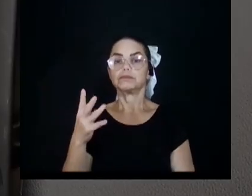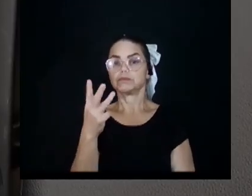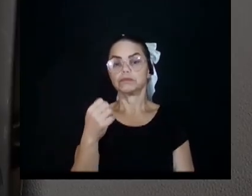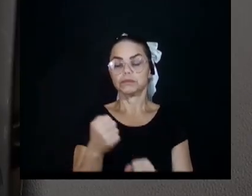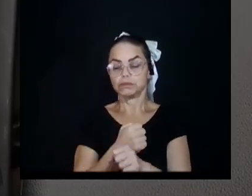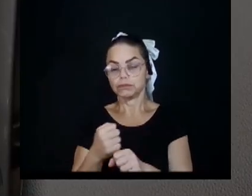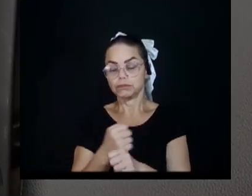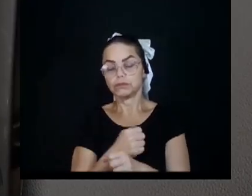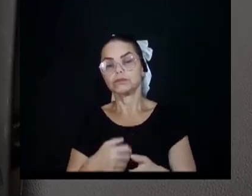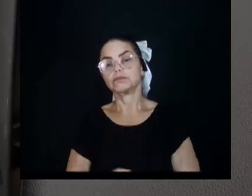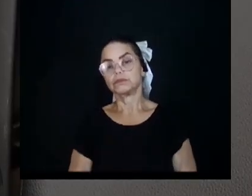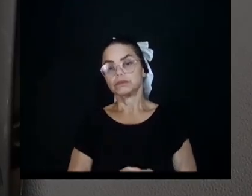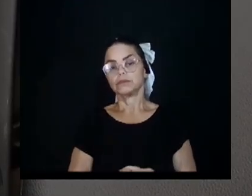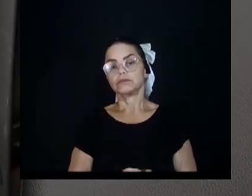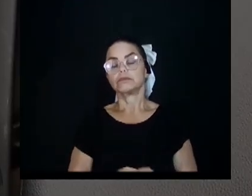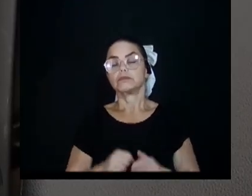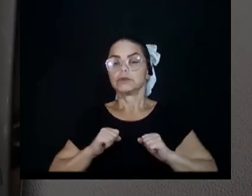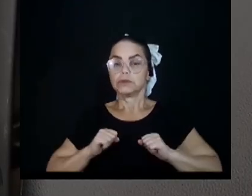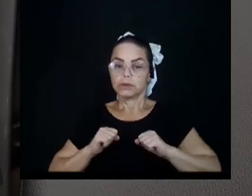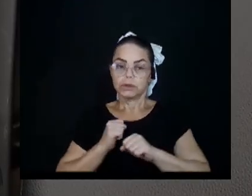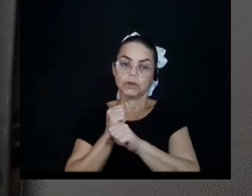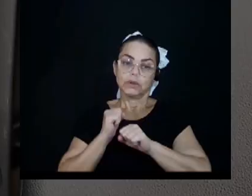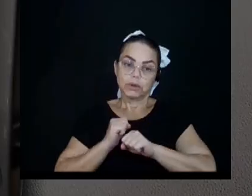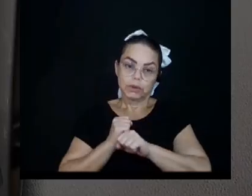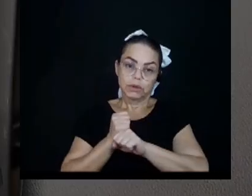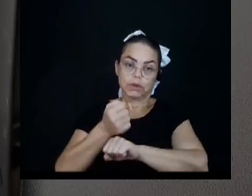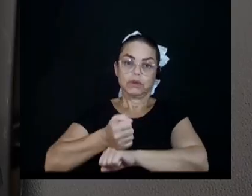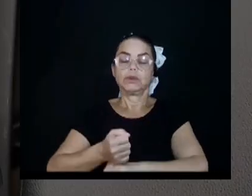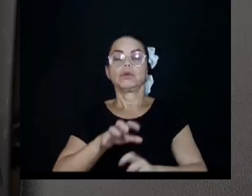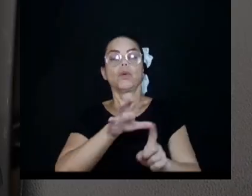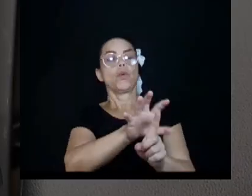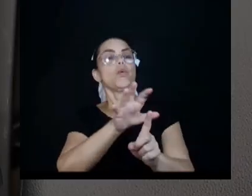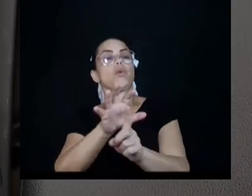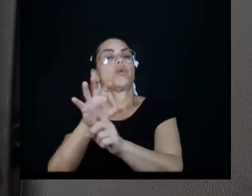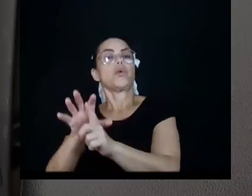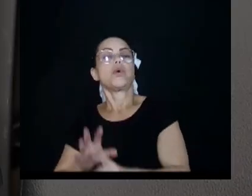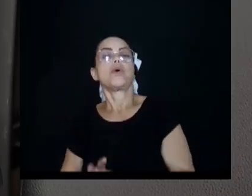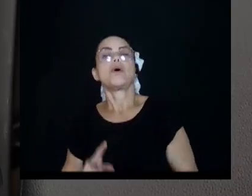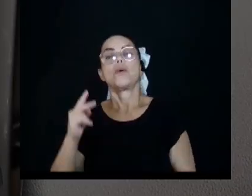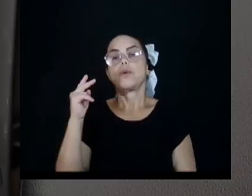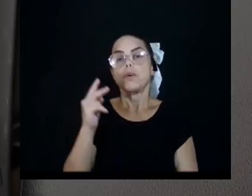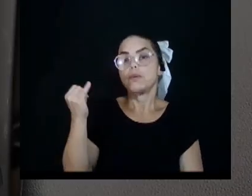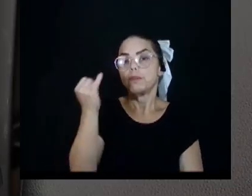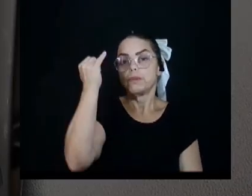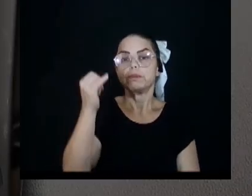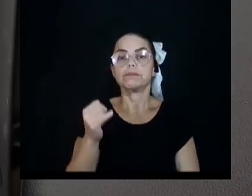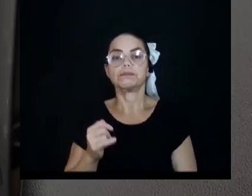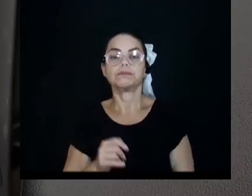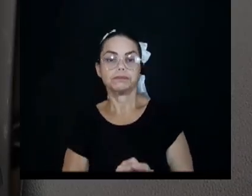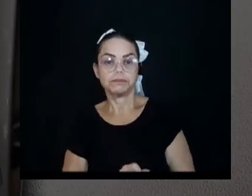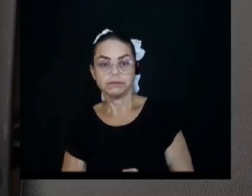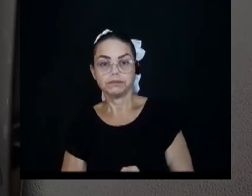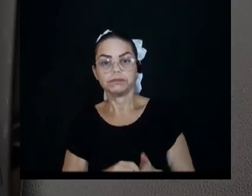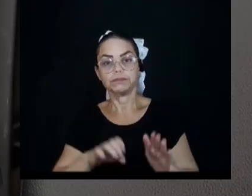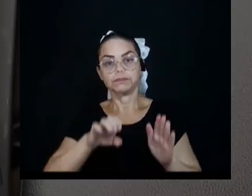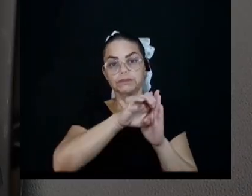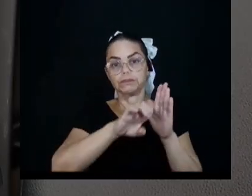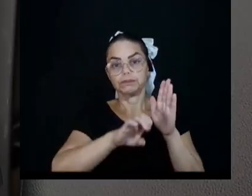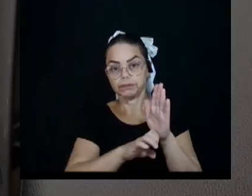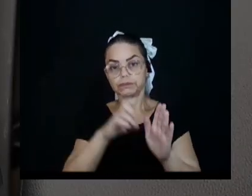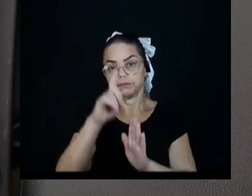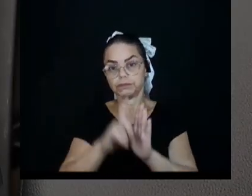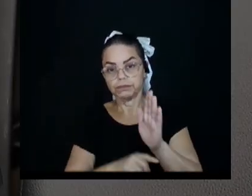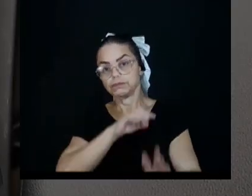esforço grande convencer os outros vereadores para a importância da gente colocar no Estatuto dos Direitos dos